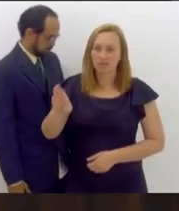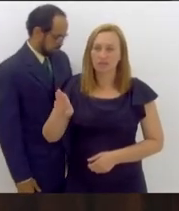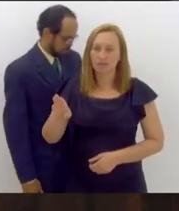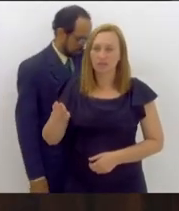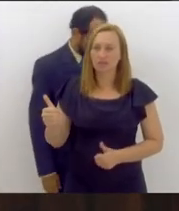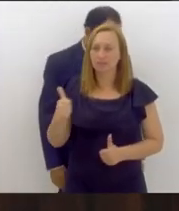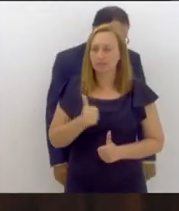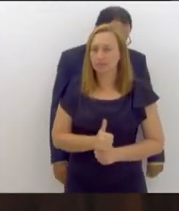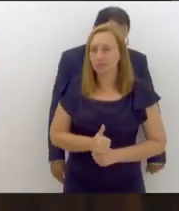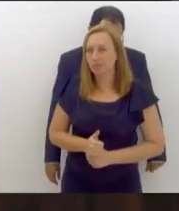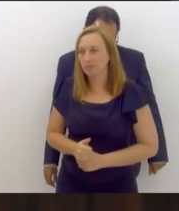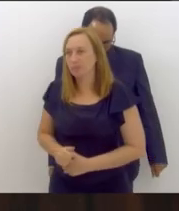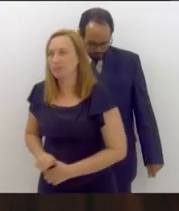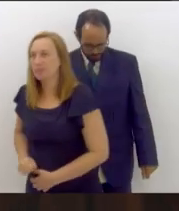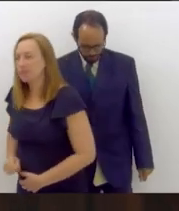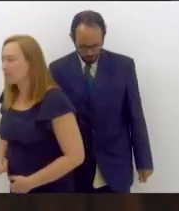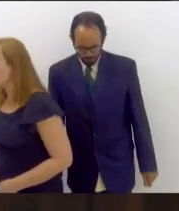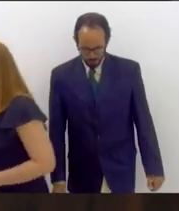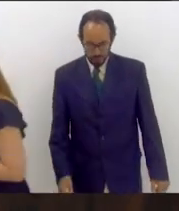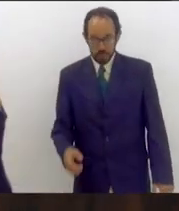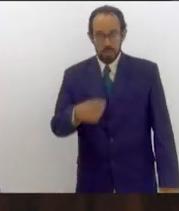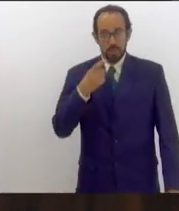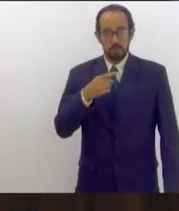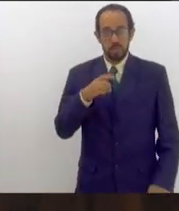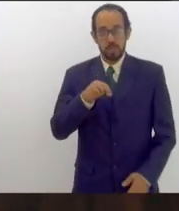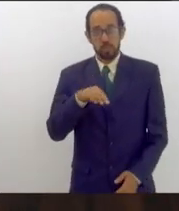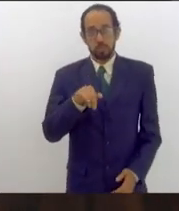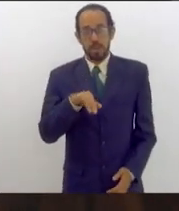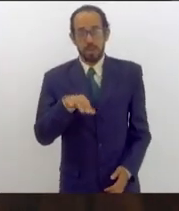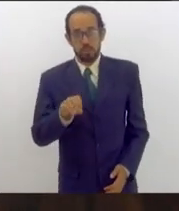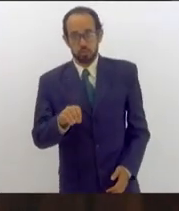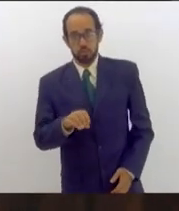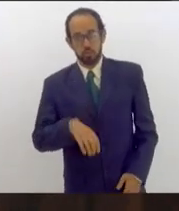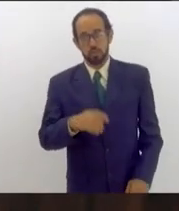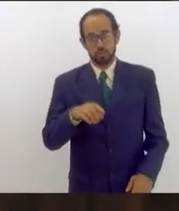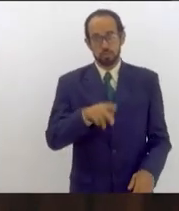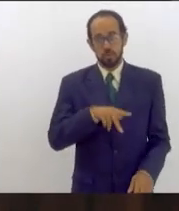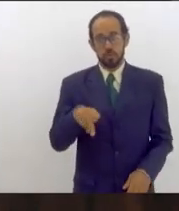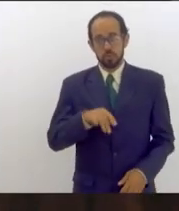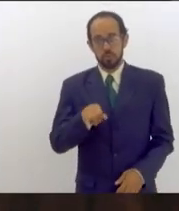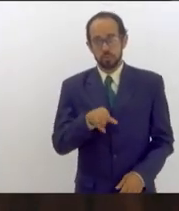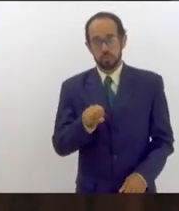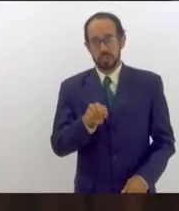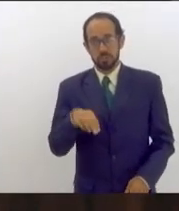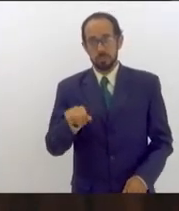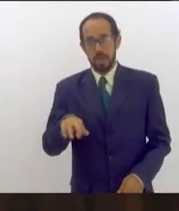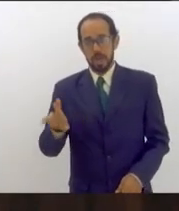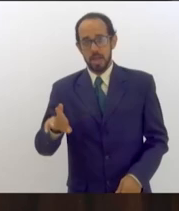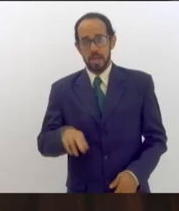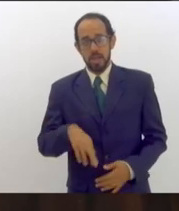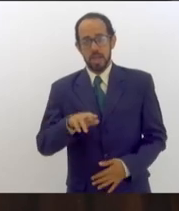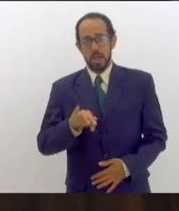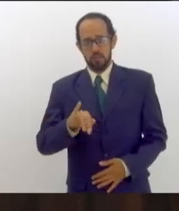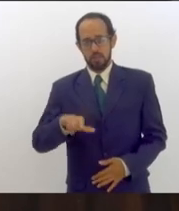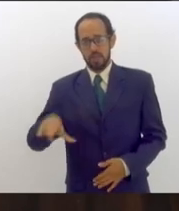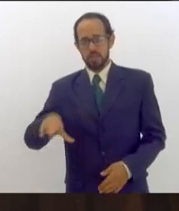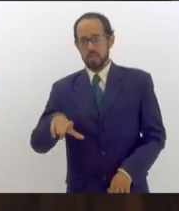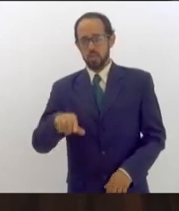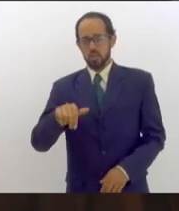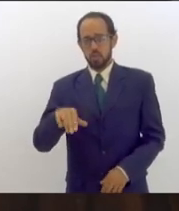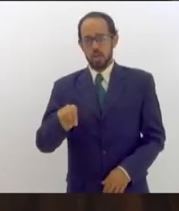Felipe Neto Deputado Márcio Gualberto Deputado Professor Josimar Deputado Rafael Nobre